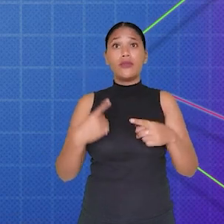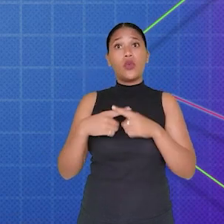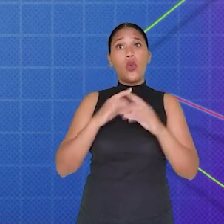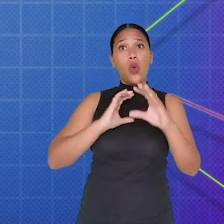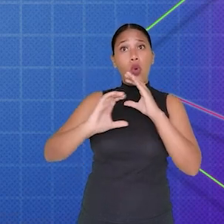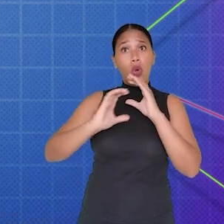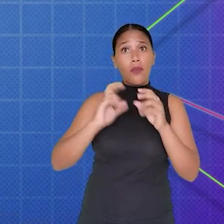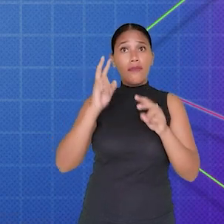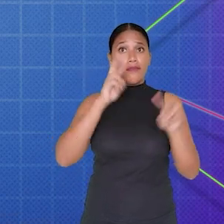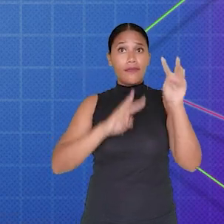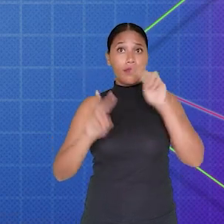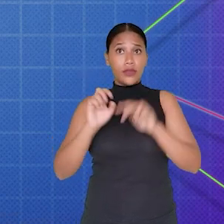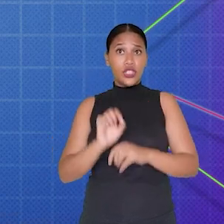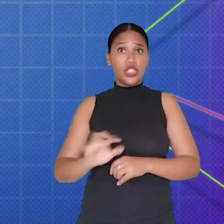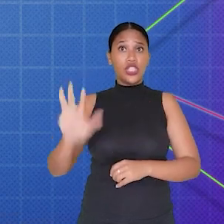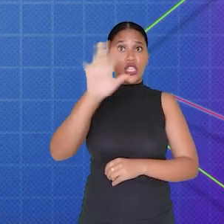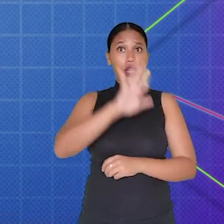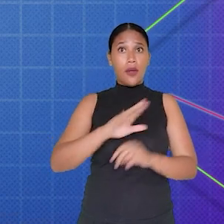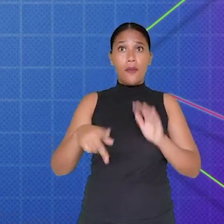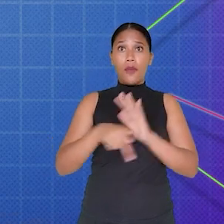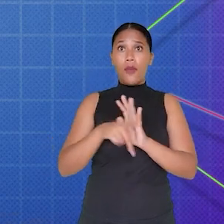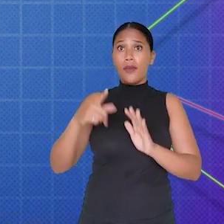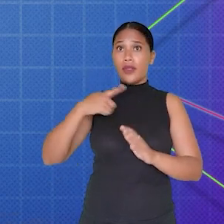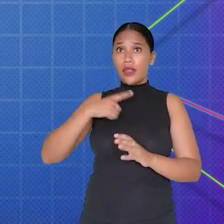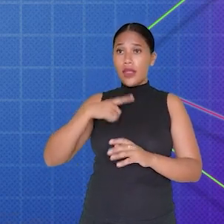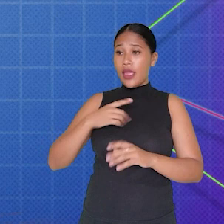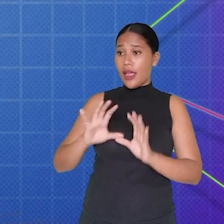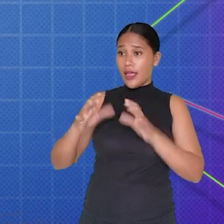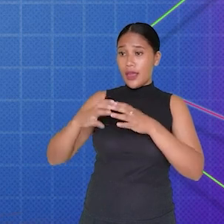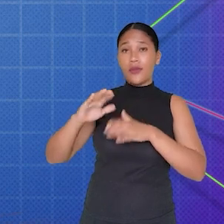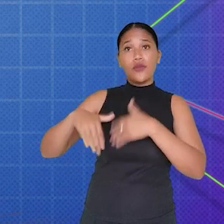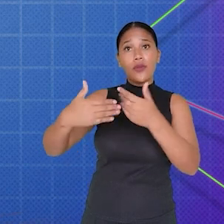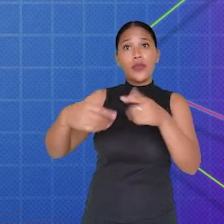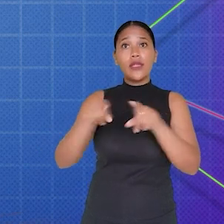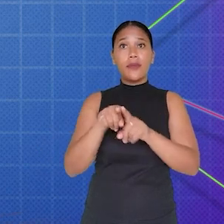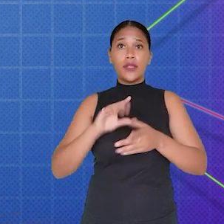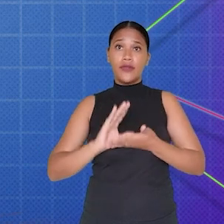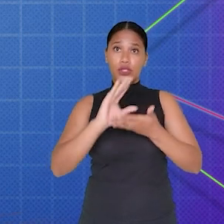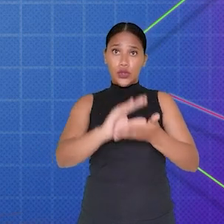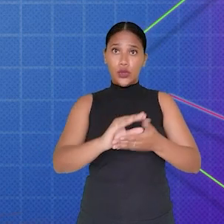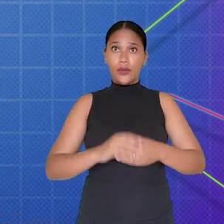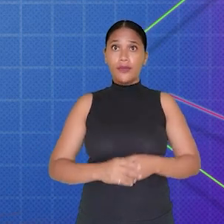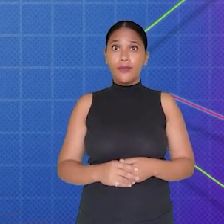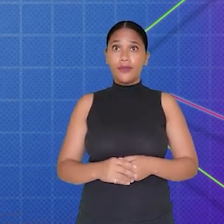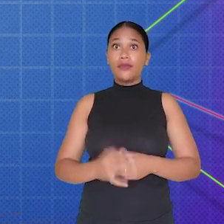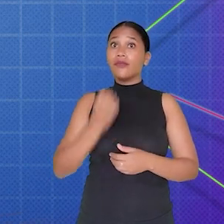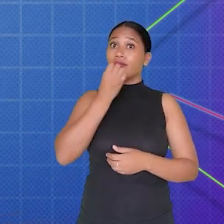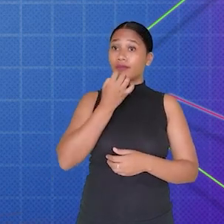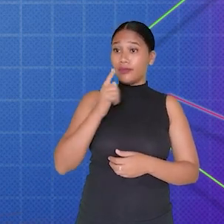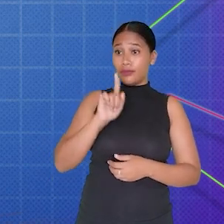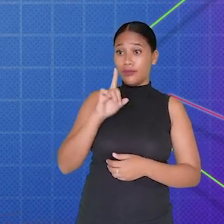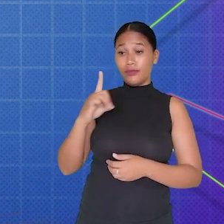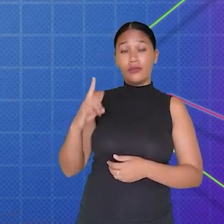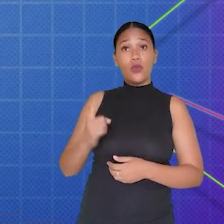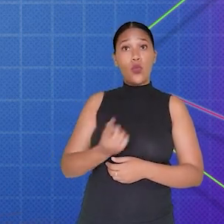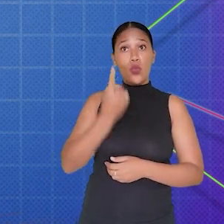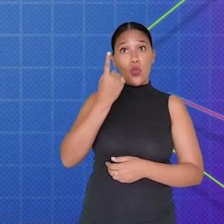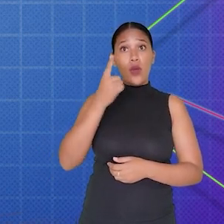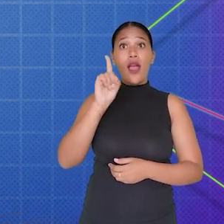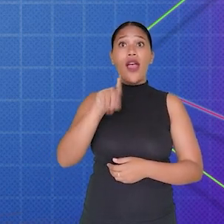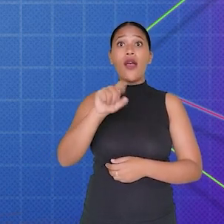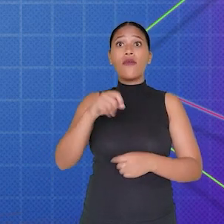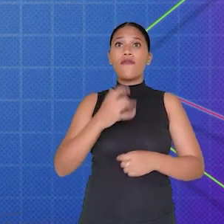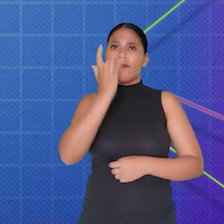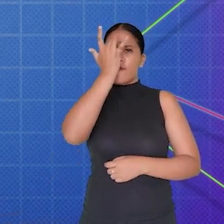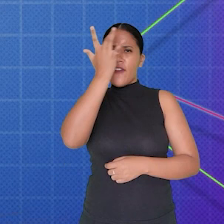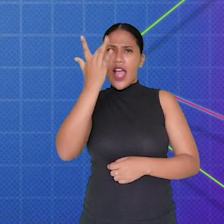o suficiente para comunicar a visão geral do jogo para membros da equipe de desenvolvimento e os investidores. A vantagem do GDD de